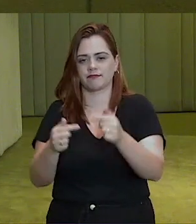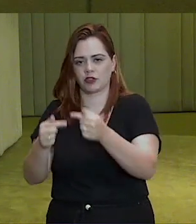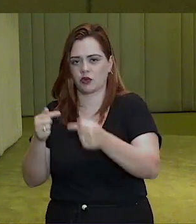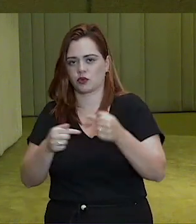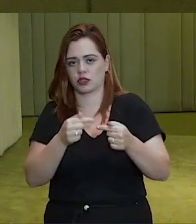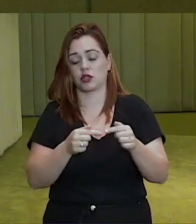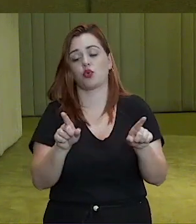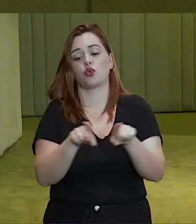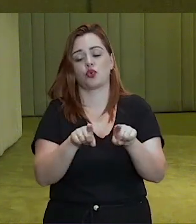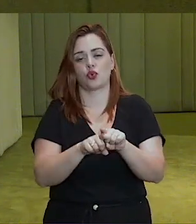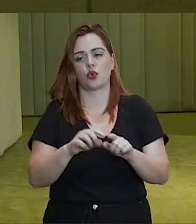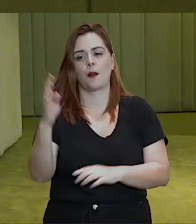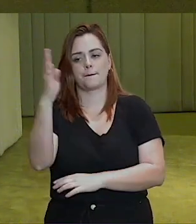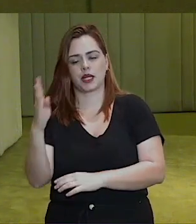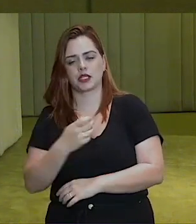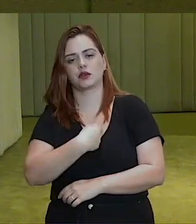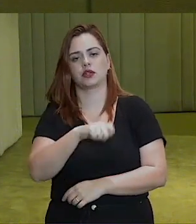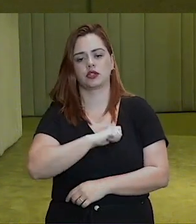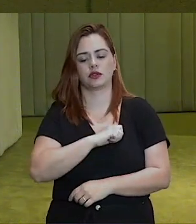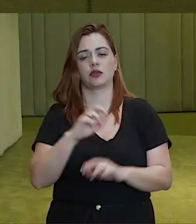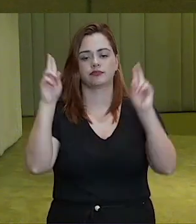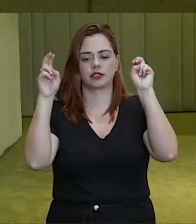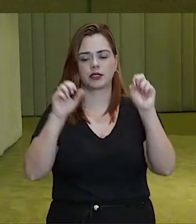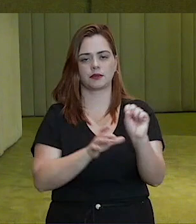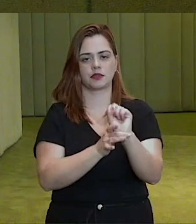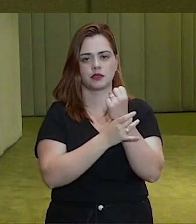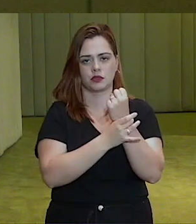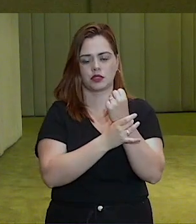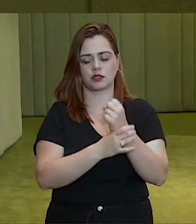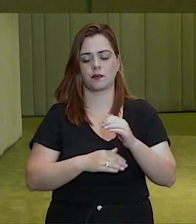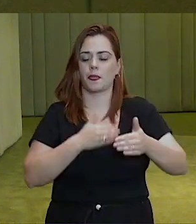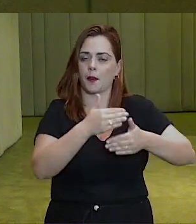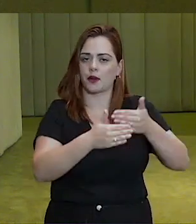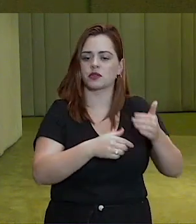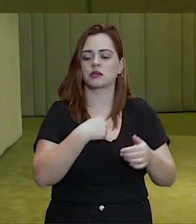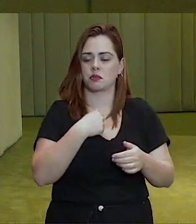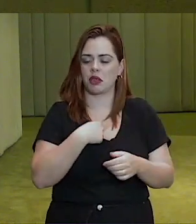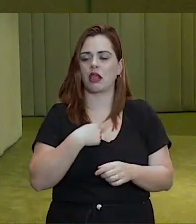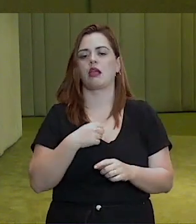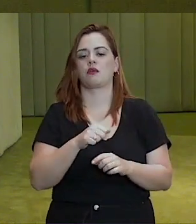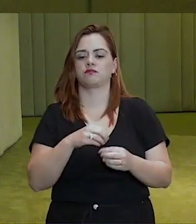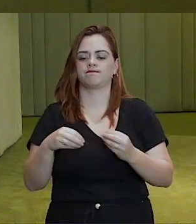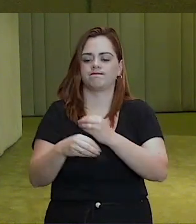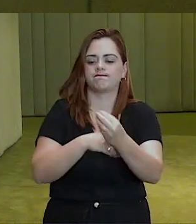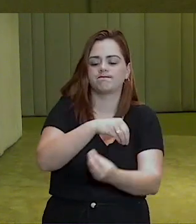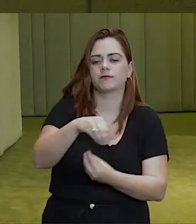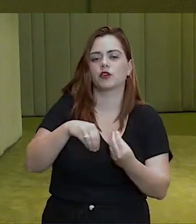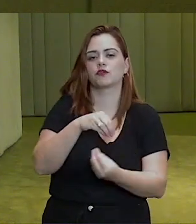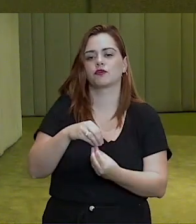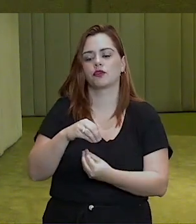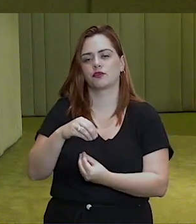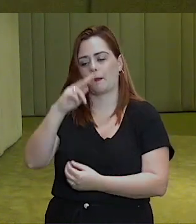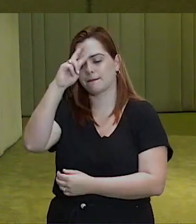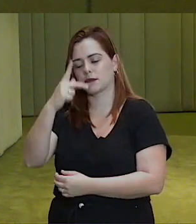Brasil e Argentina no tema de segurança, processo no qual me envolvi pessoalmente e para o qual sempre